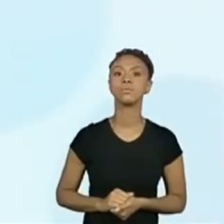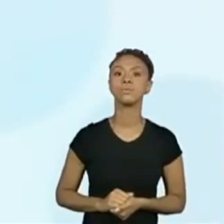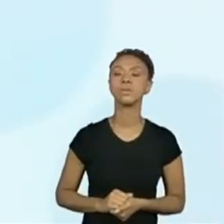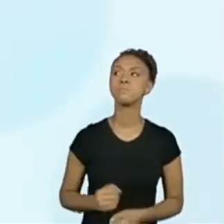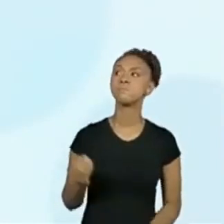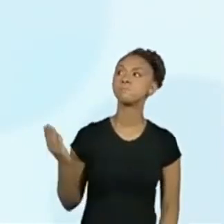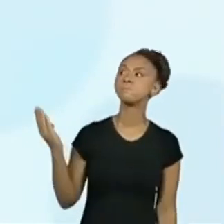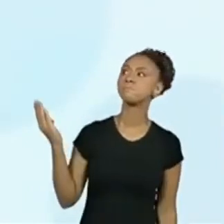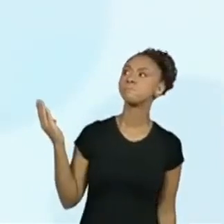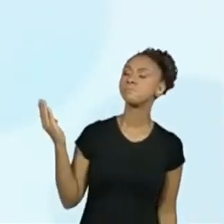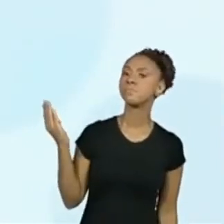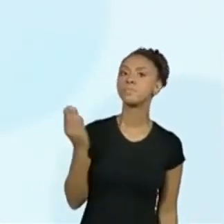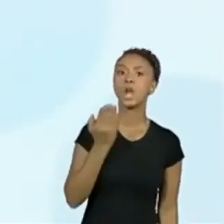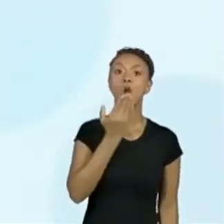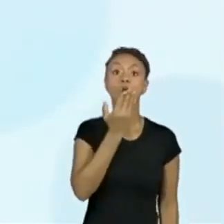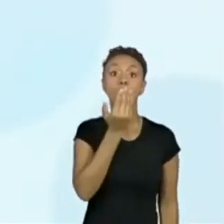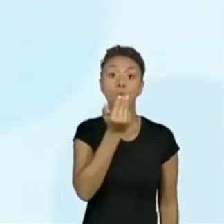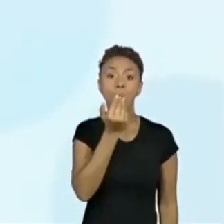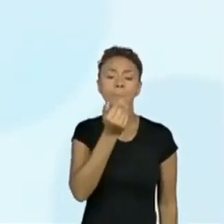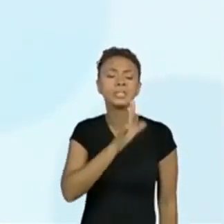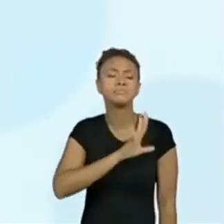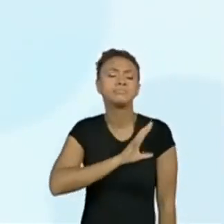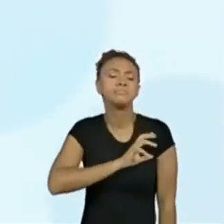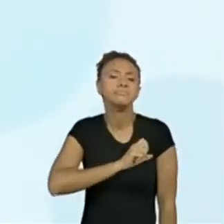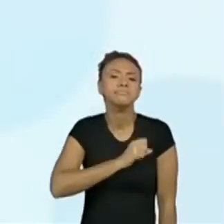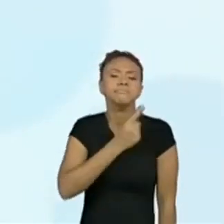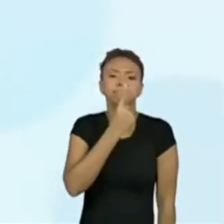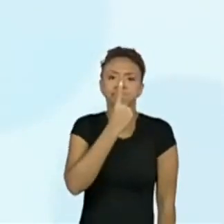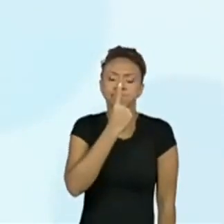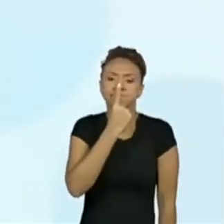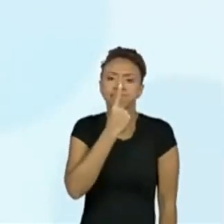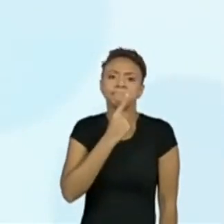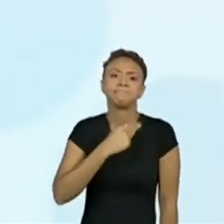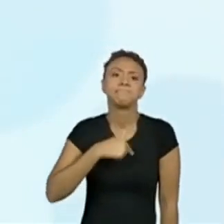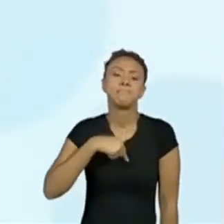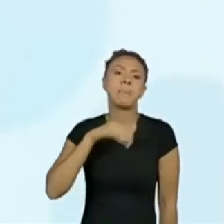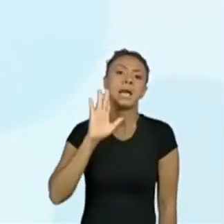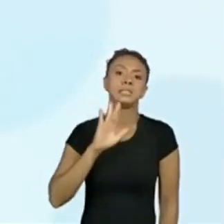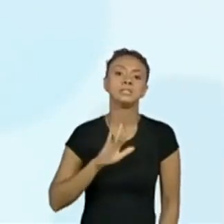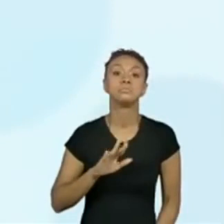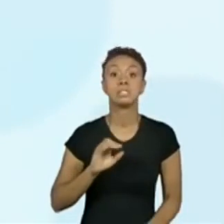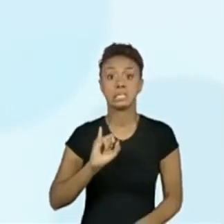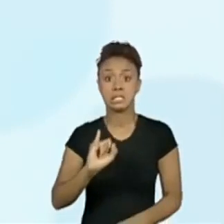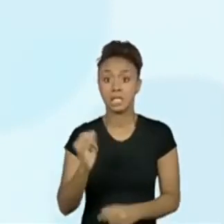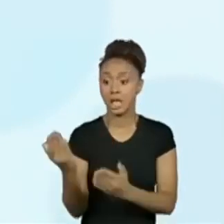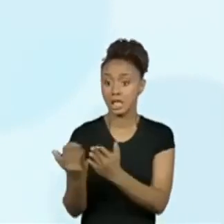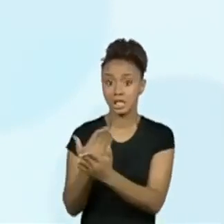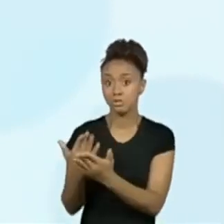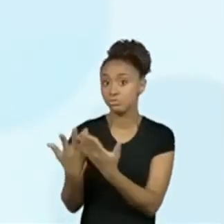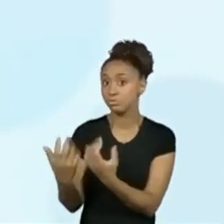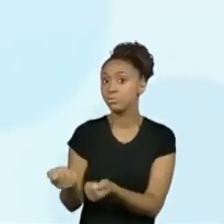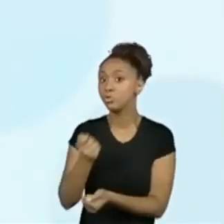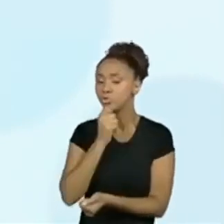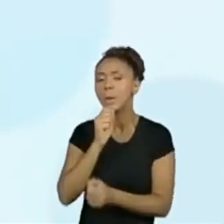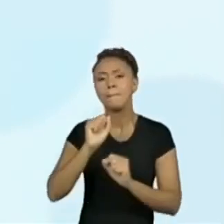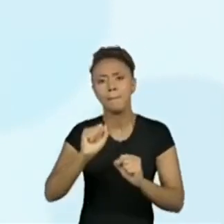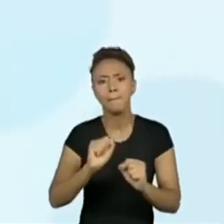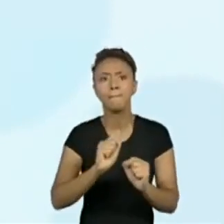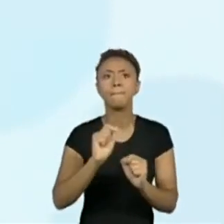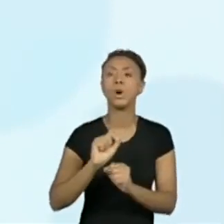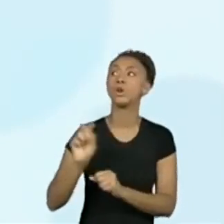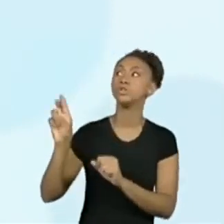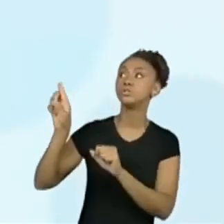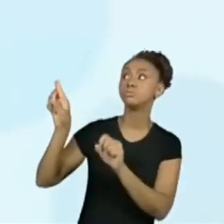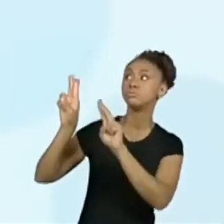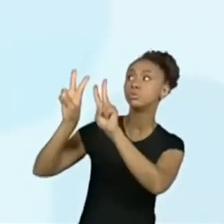preferida. Quem não tem o material, pode anotar no caderno esse título